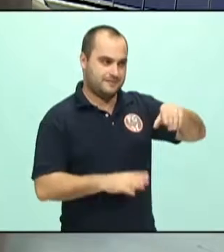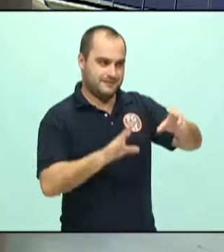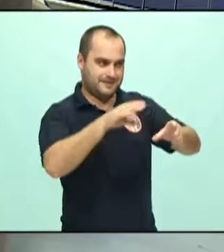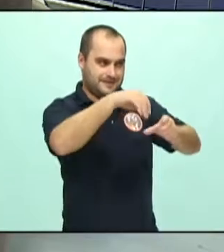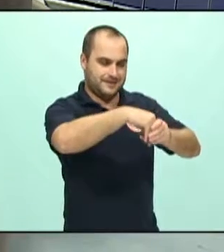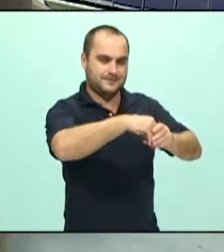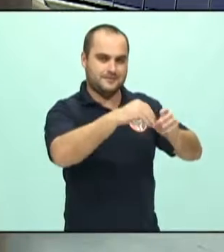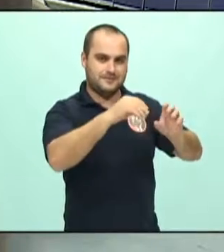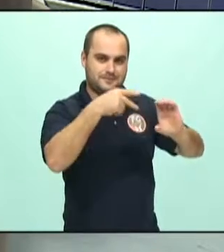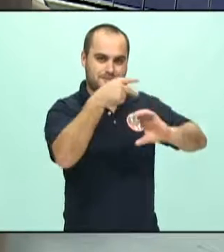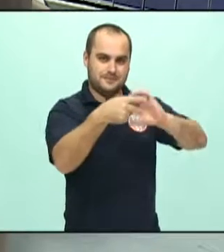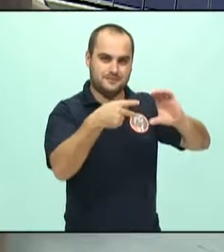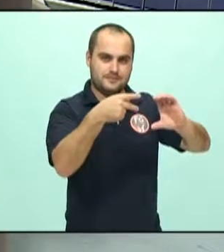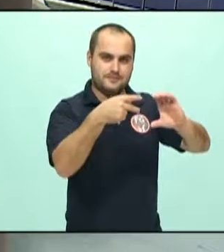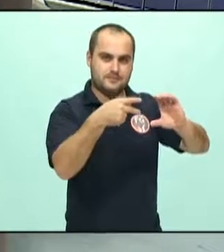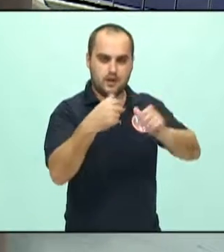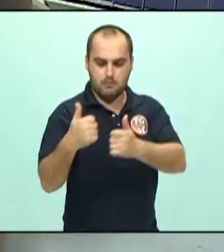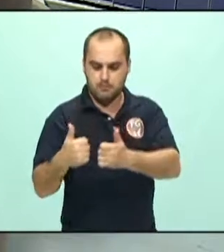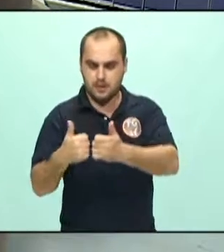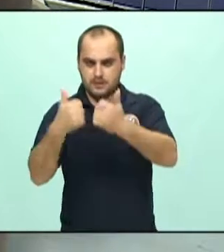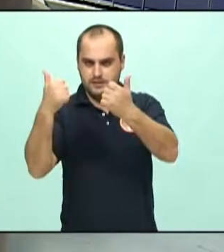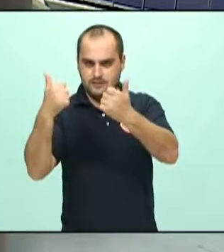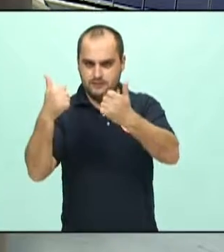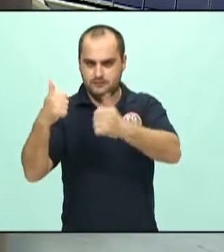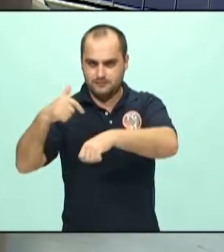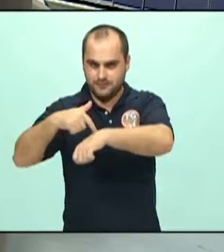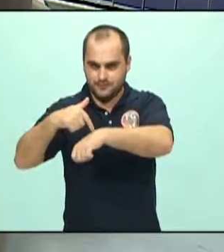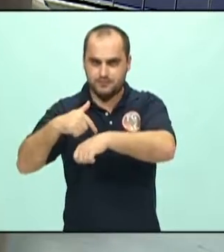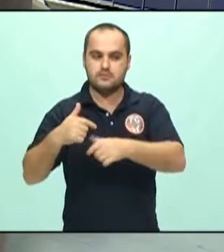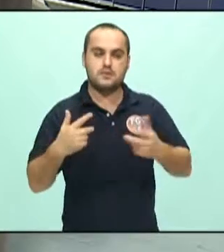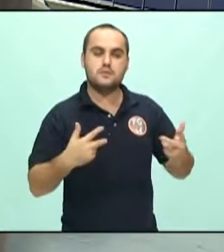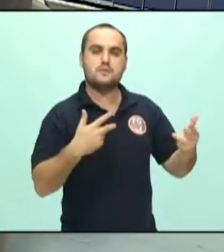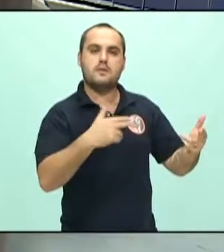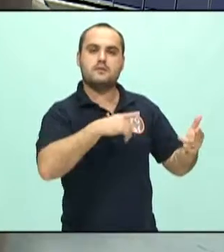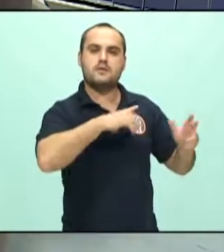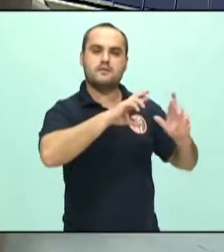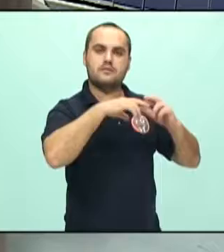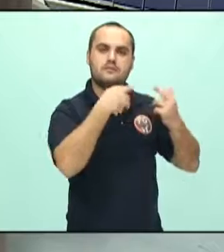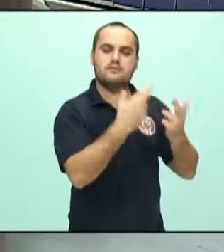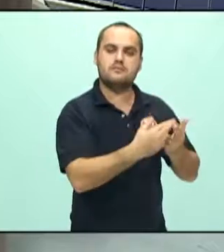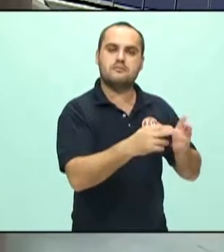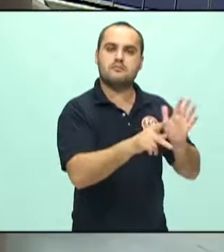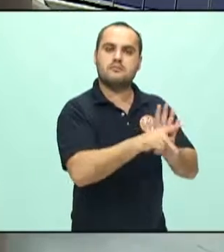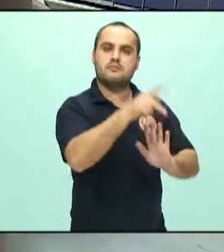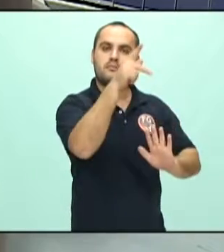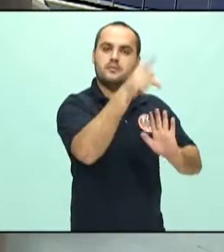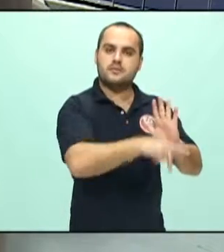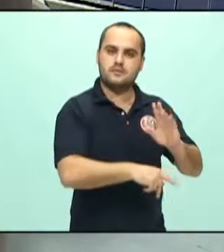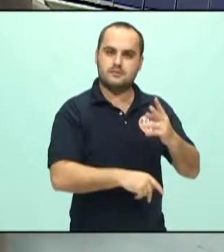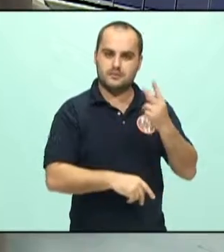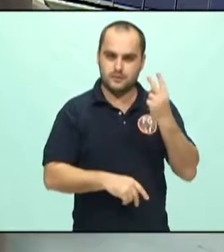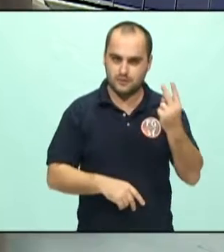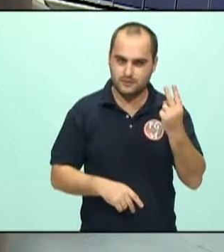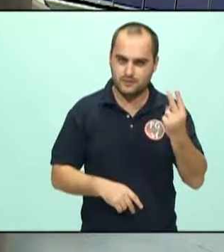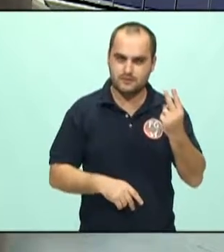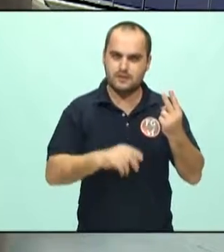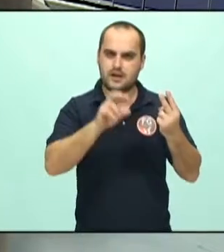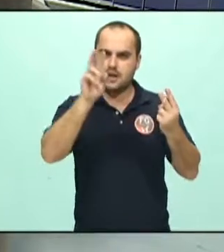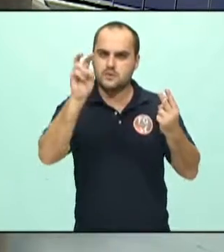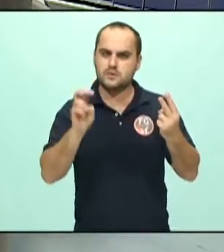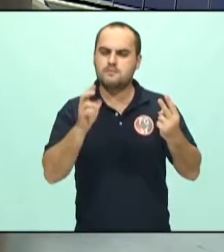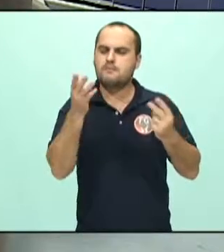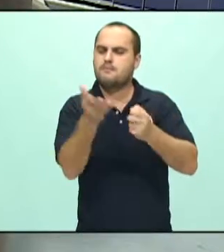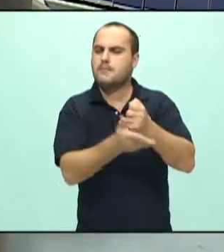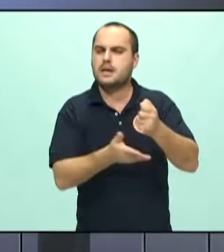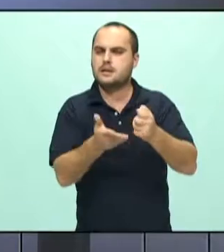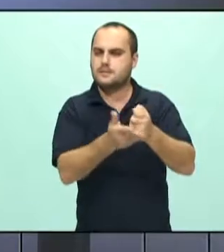uma audiência pública proposta pelo vereador fernando peregrino também foi discutido também o projeto do vereador paulinho amândio e dois assuntos básicos